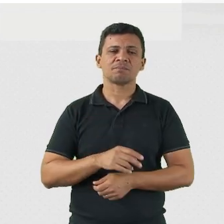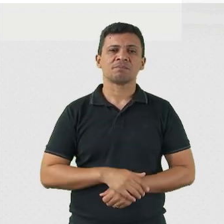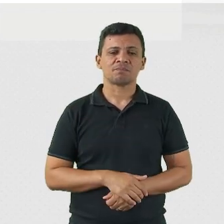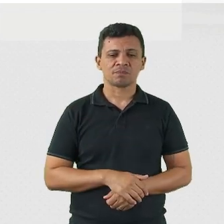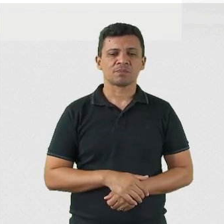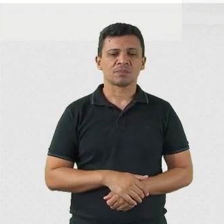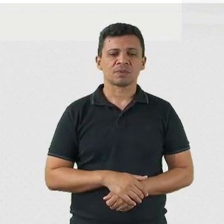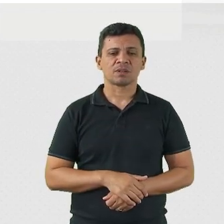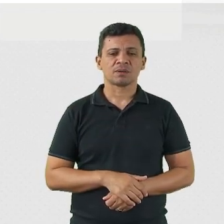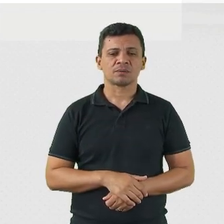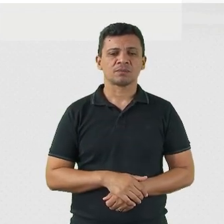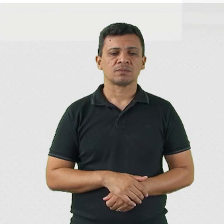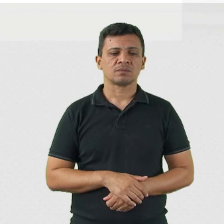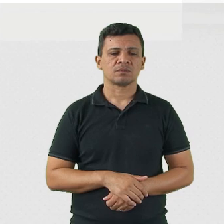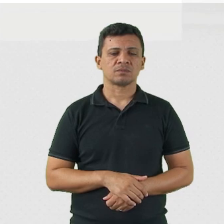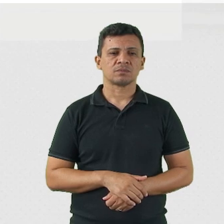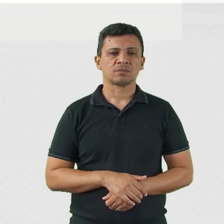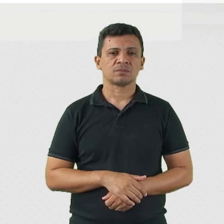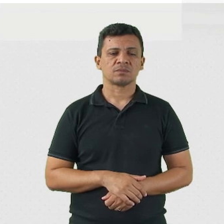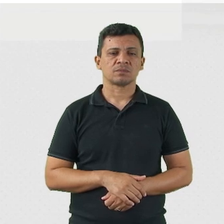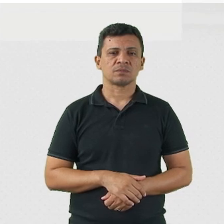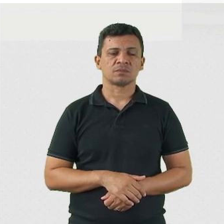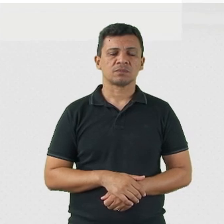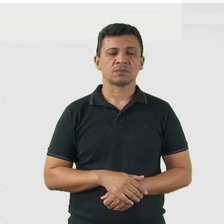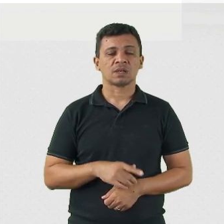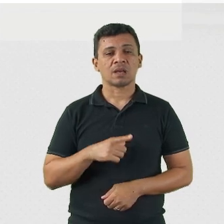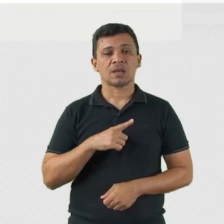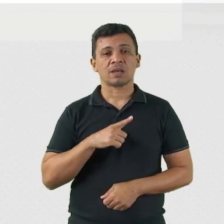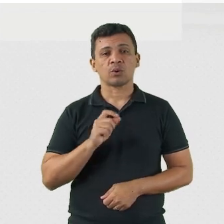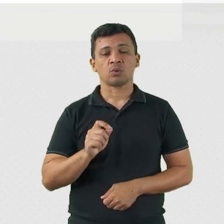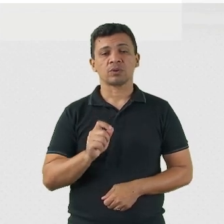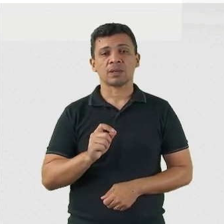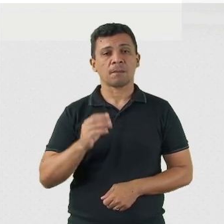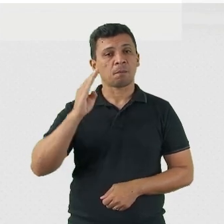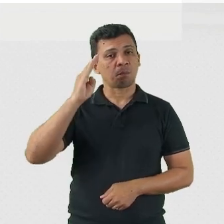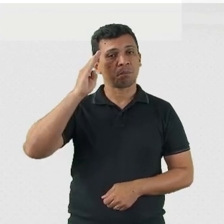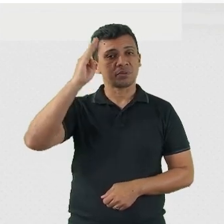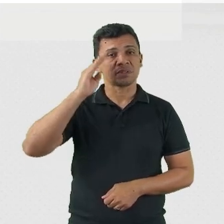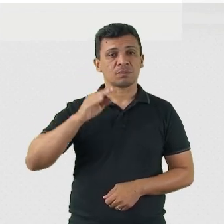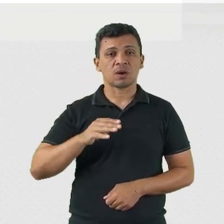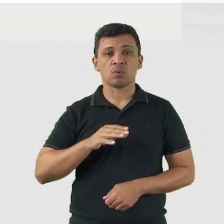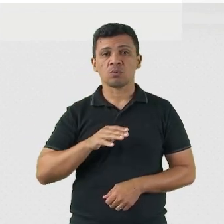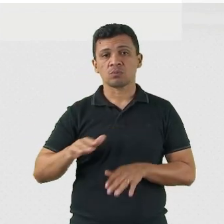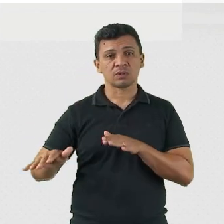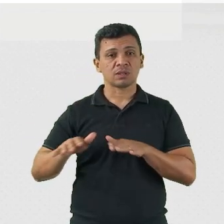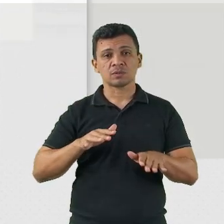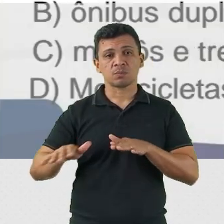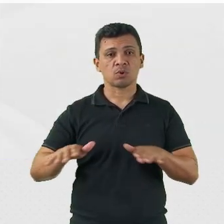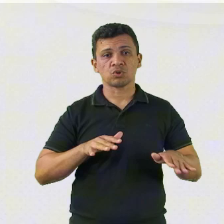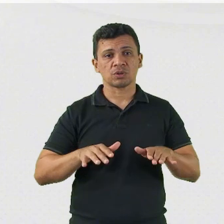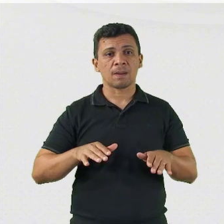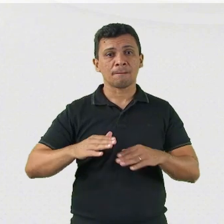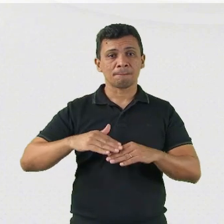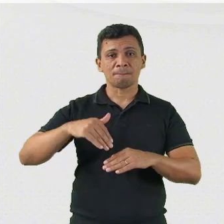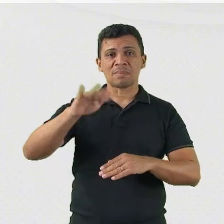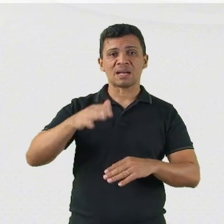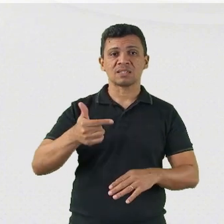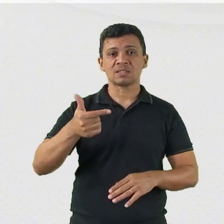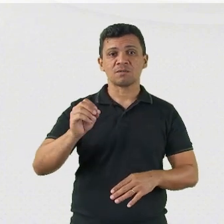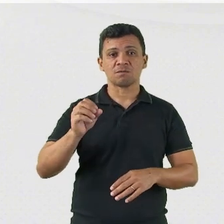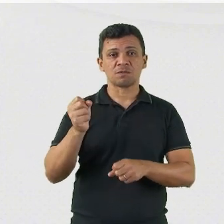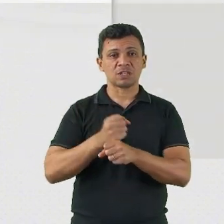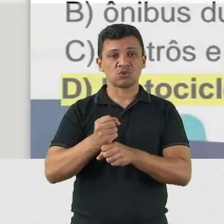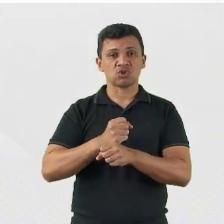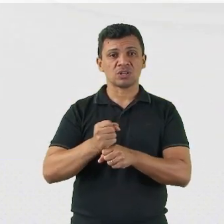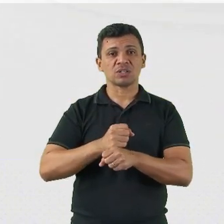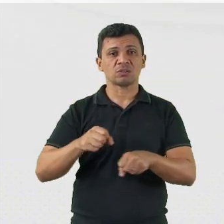é continuar. Como o meio de transporte principal por mais 20 anos. É